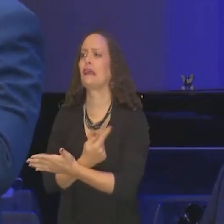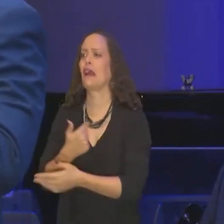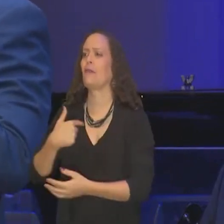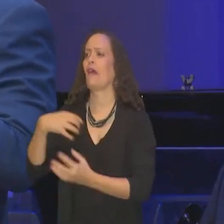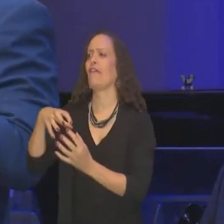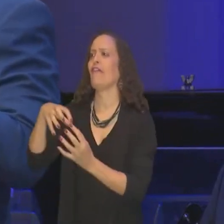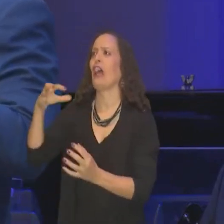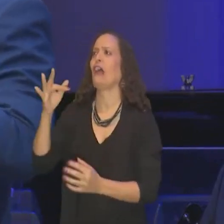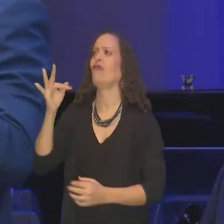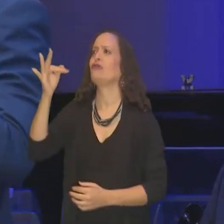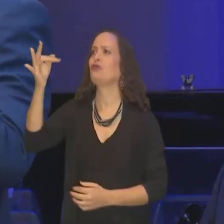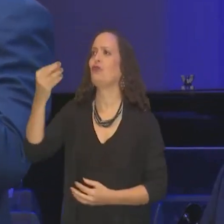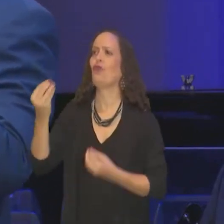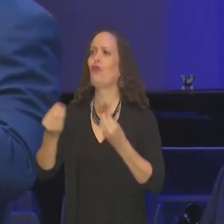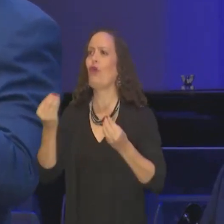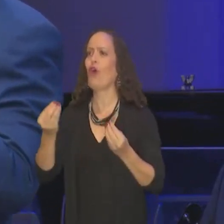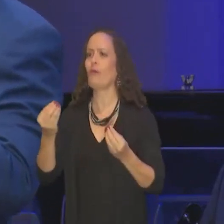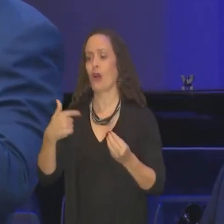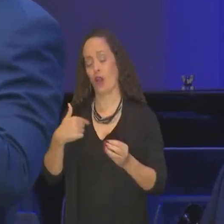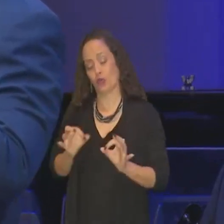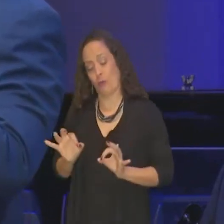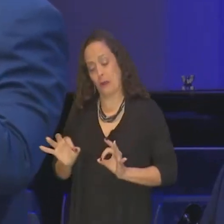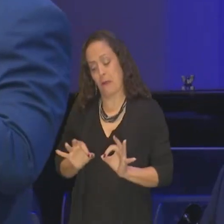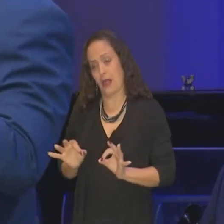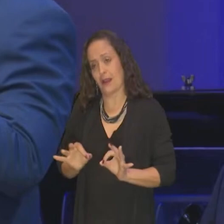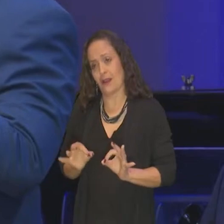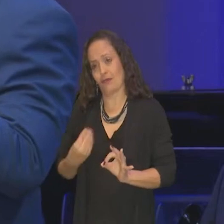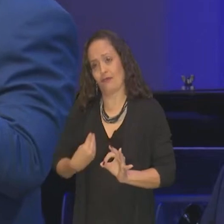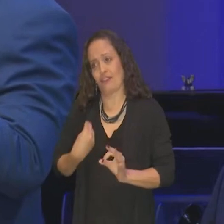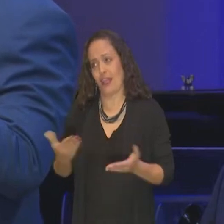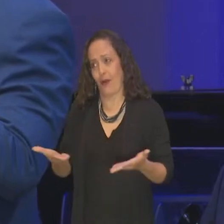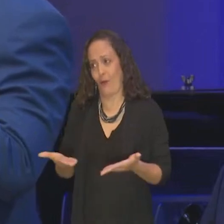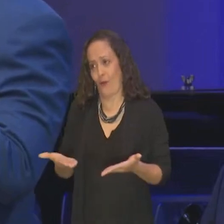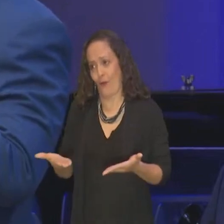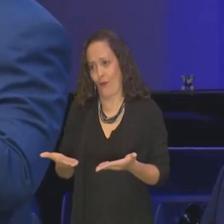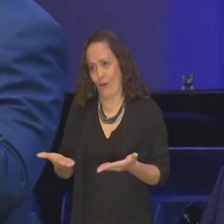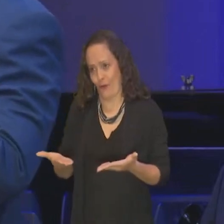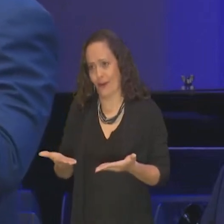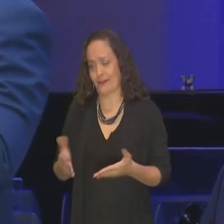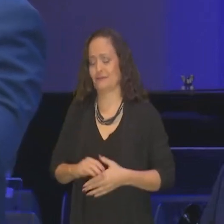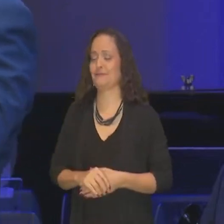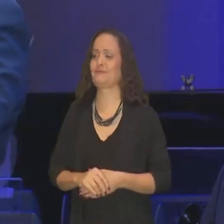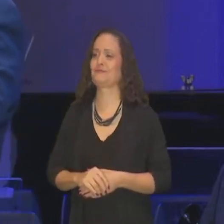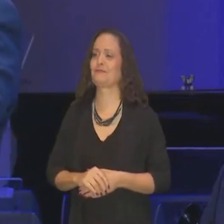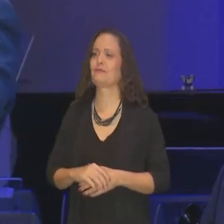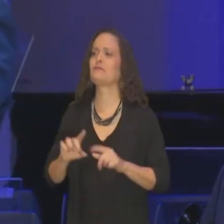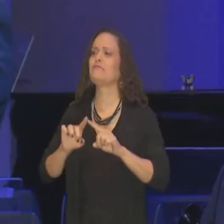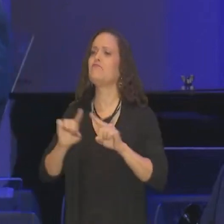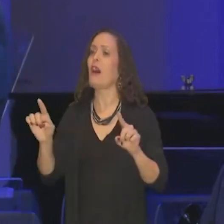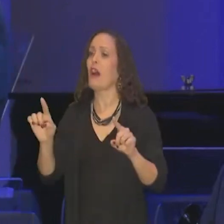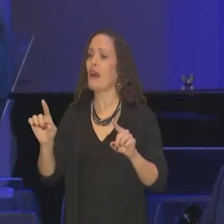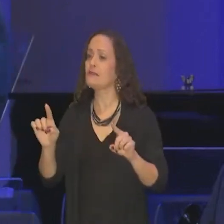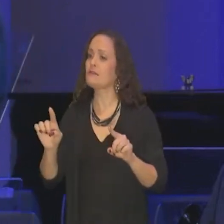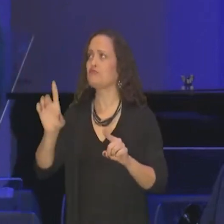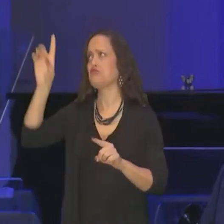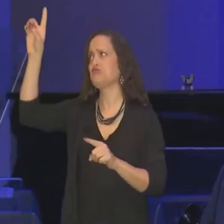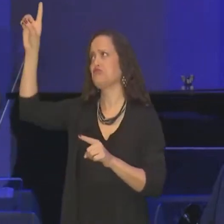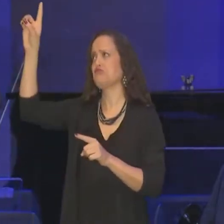velhice. Estou trabalhando para isso, estou preparando para isso, mas está nas mãos do